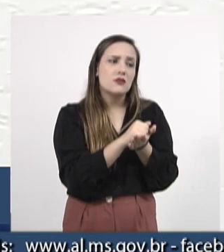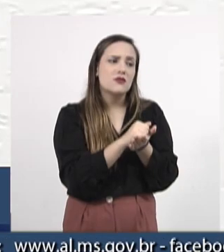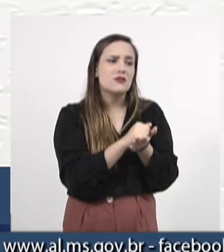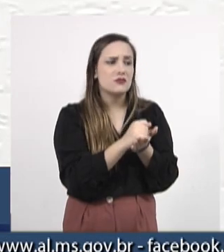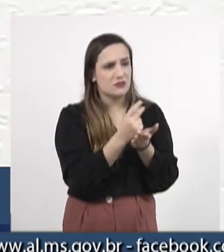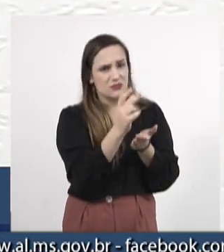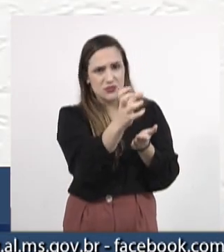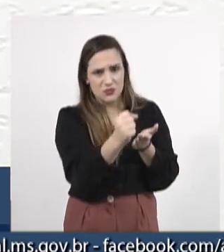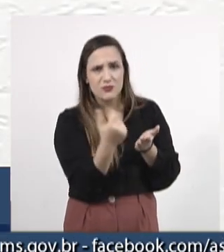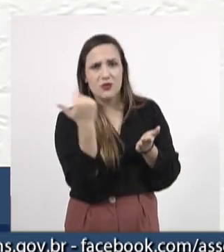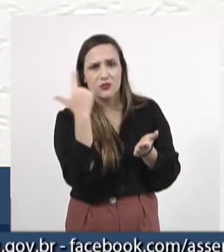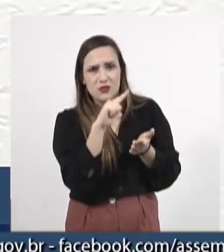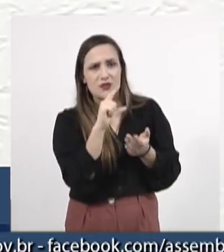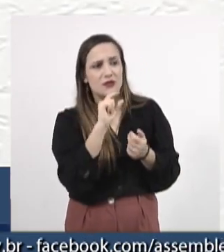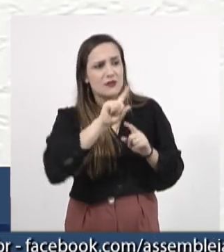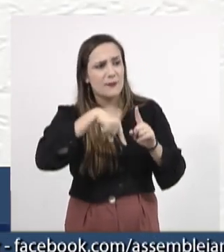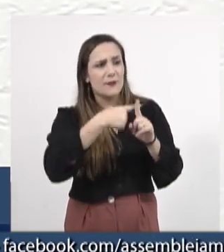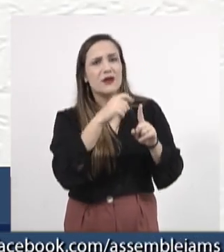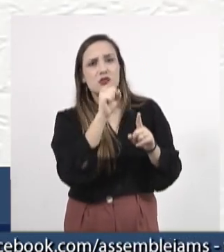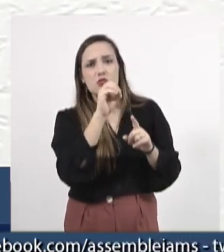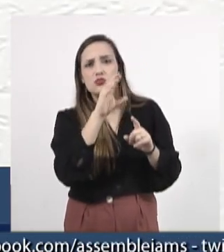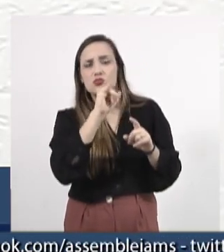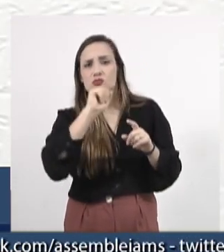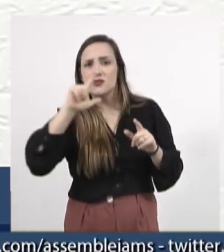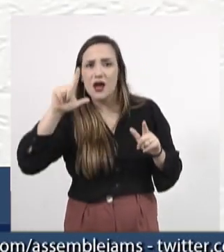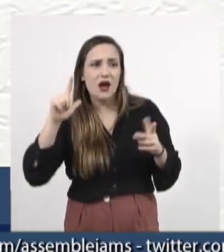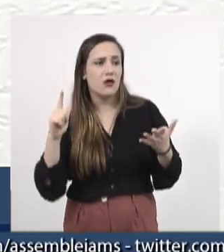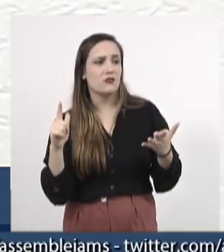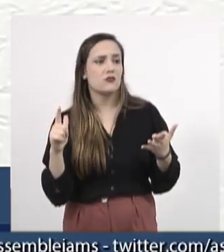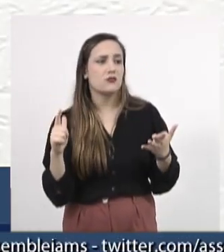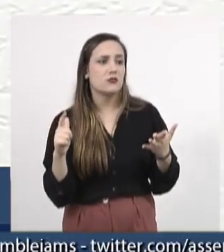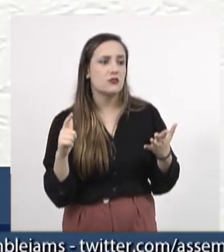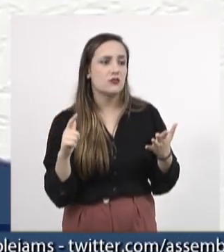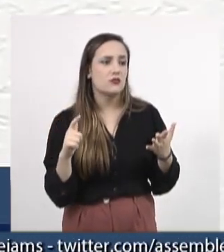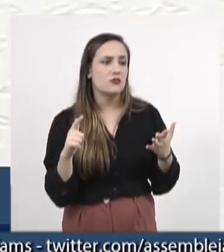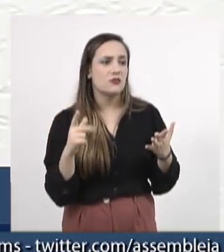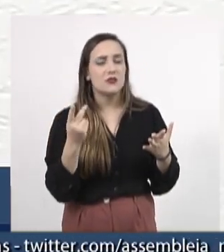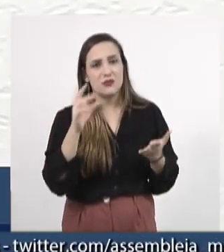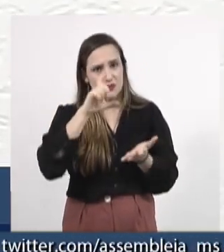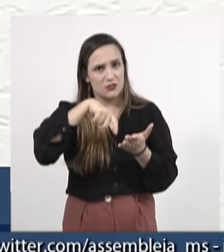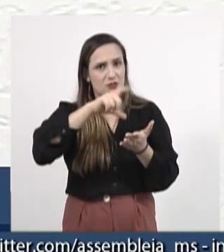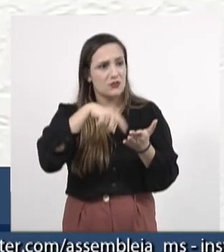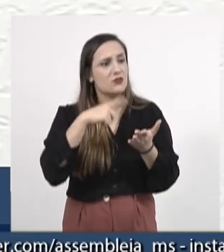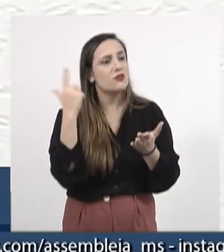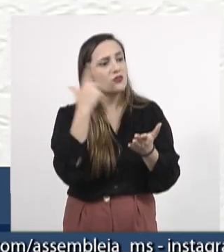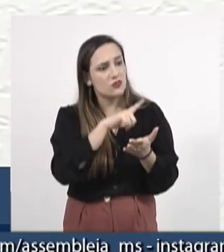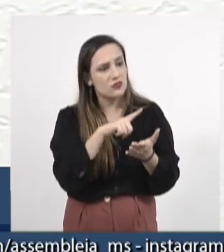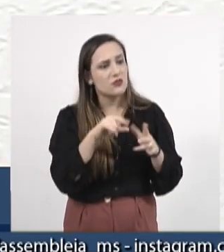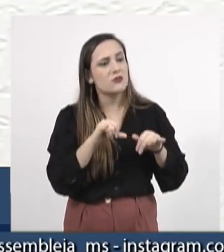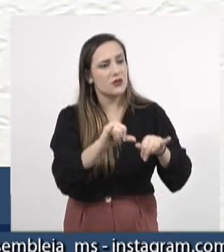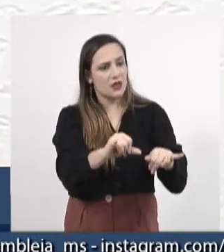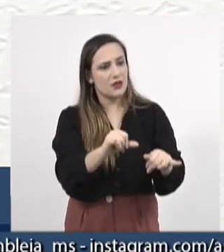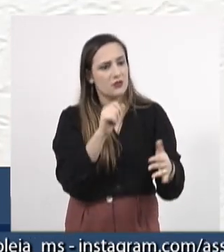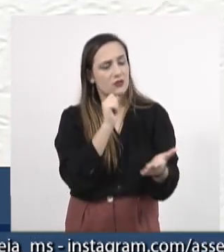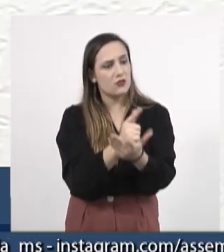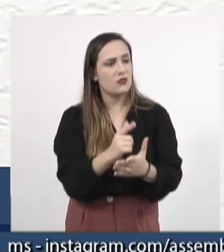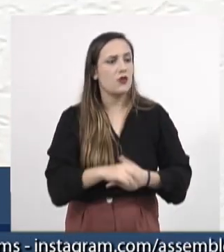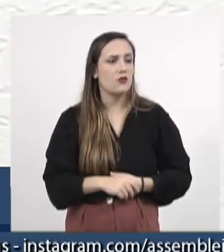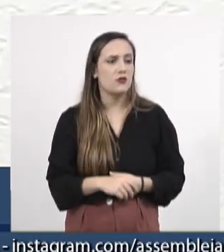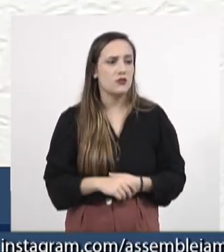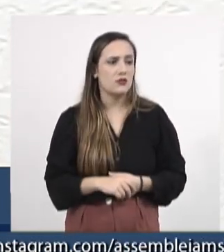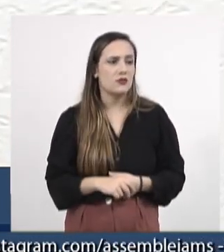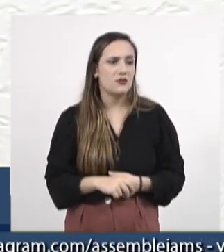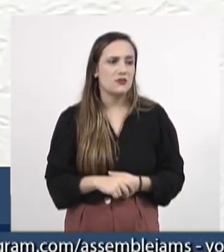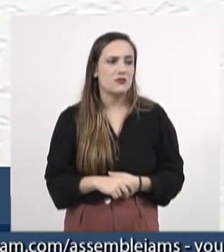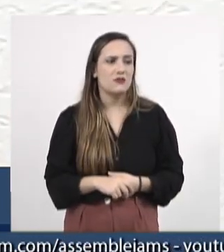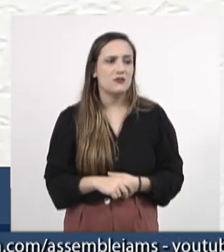que o governo oferece para todos, que o próprio cartão vai lá no mercado e faz a compra, mais